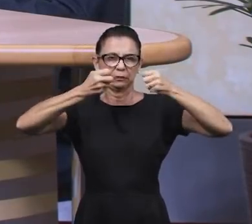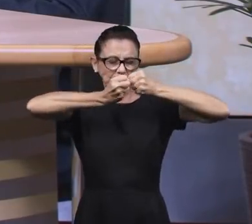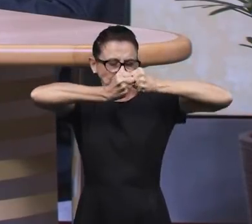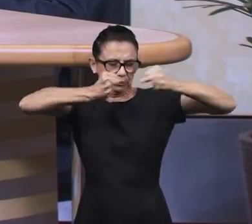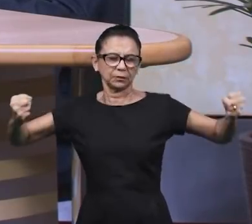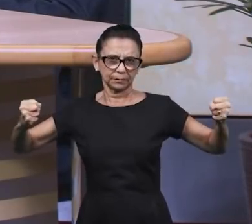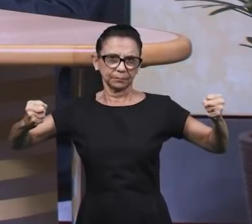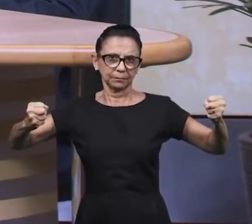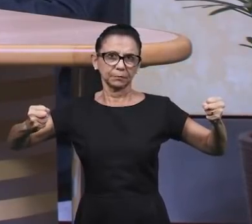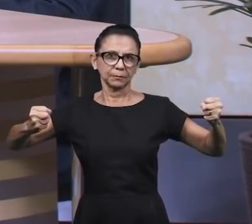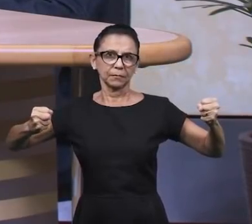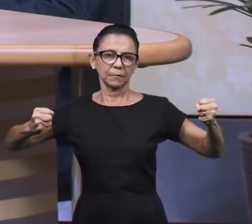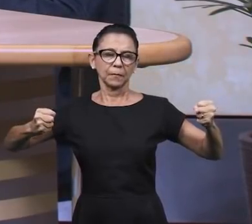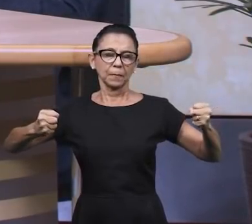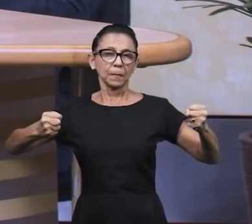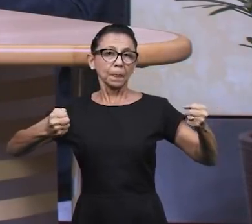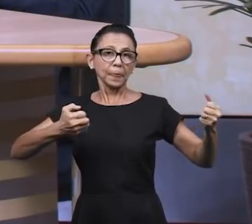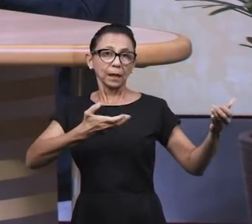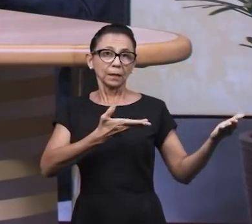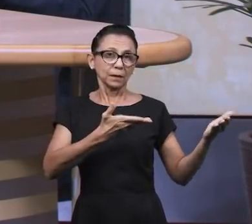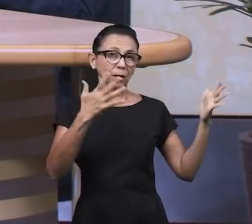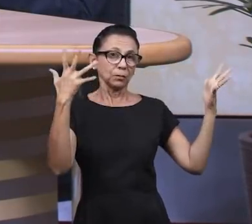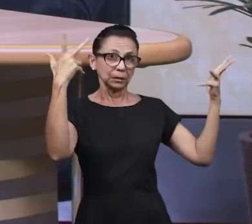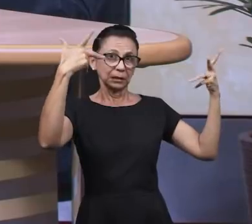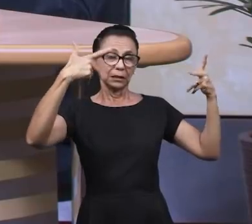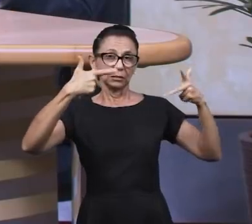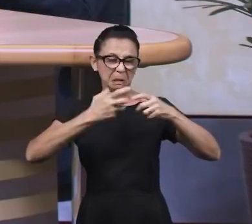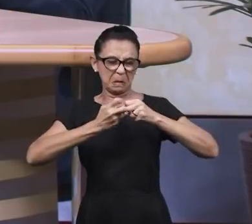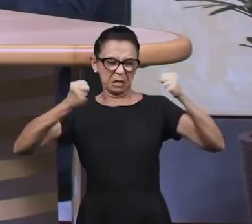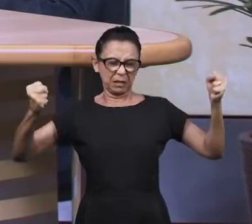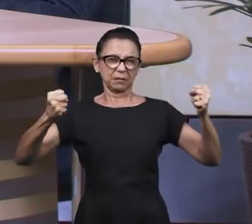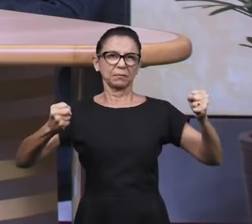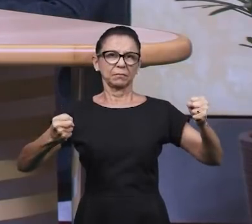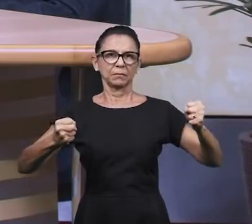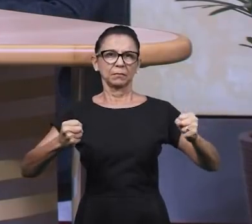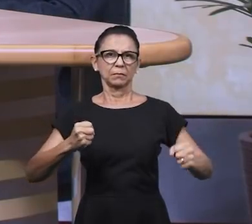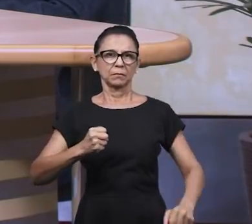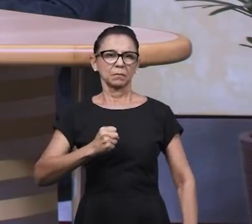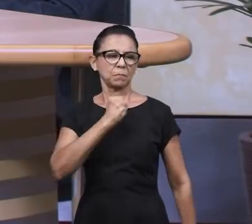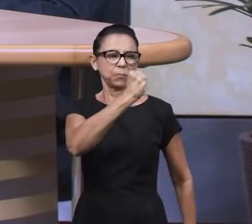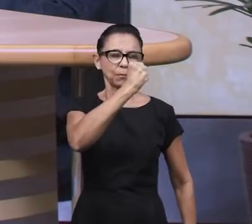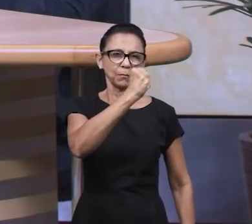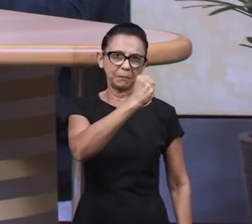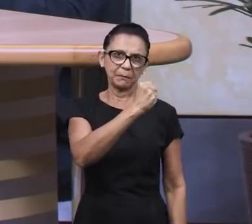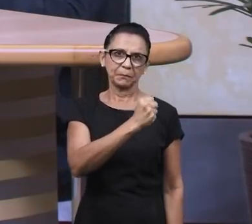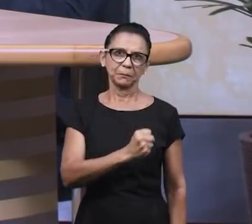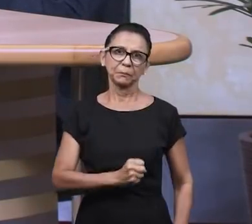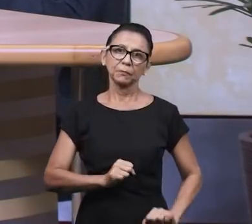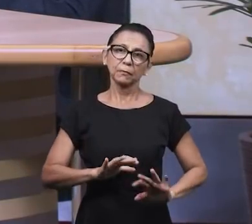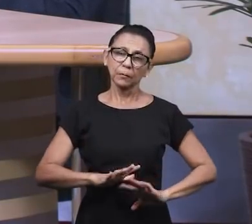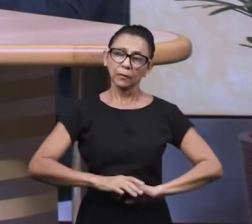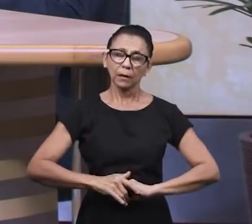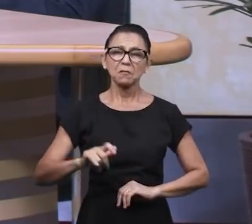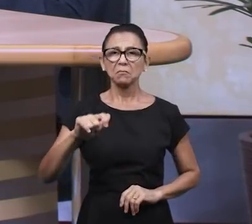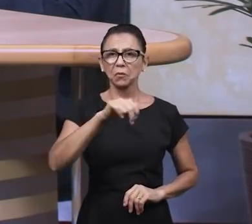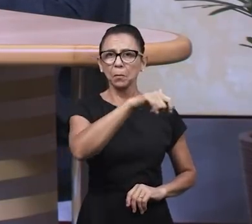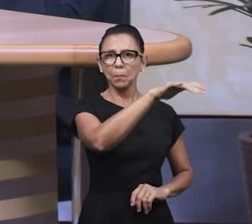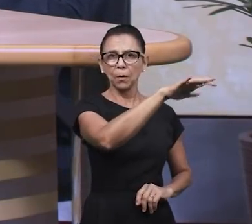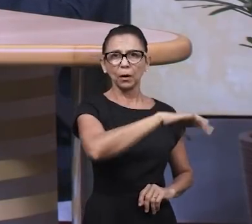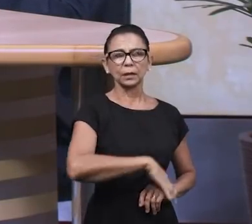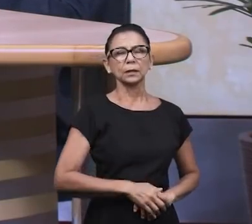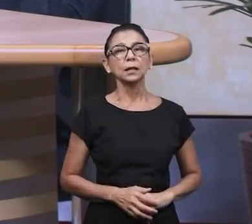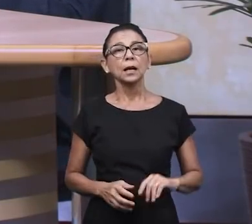usada no texto bíblico, e aquele leão então, ele matou aquele leão ali e foi embora. Quando ele voltou, ele encontrou